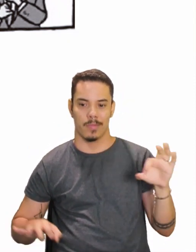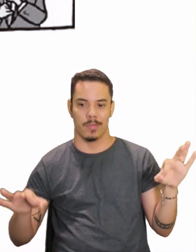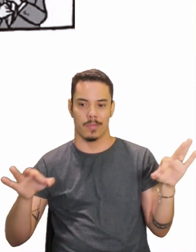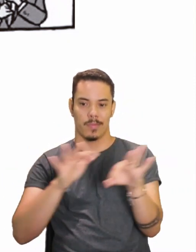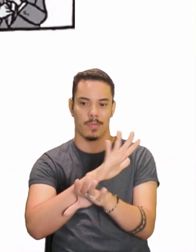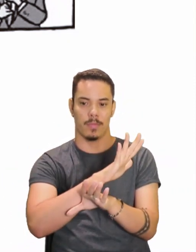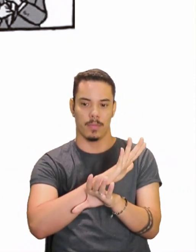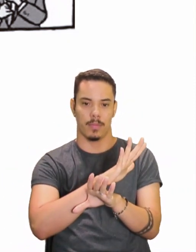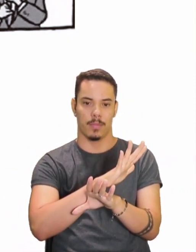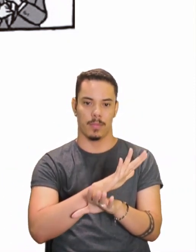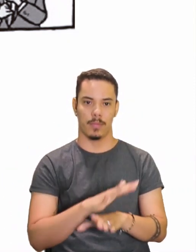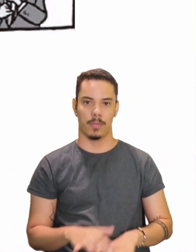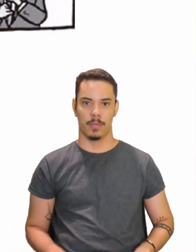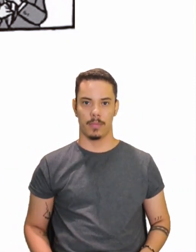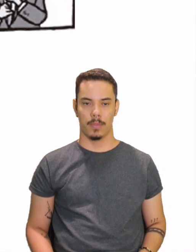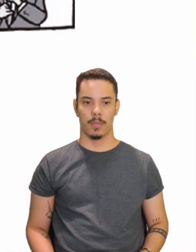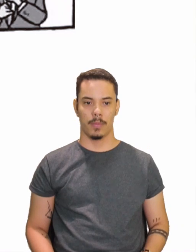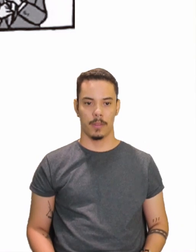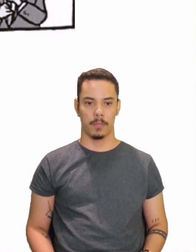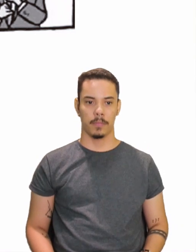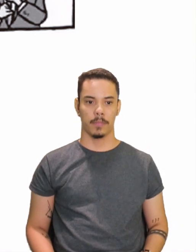sua interlocutora?